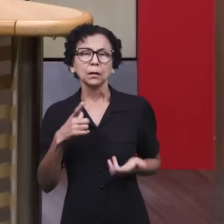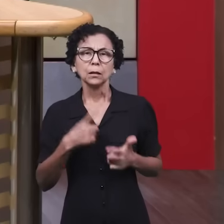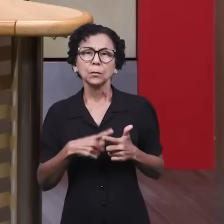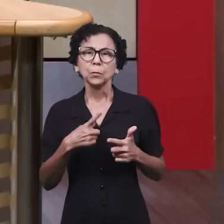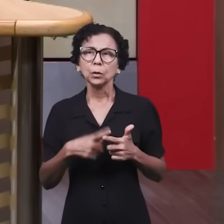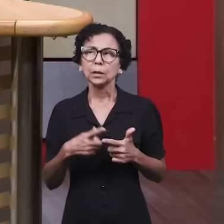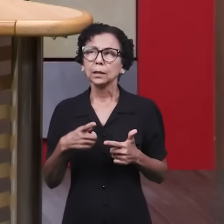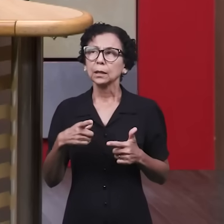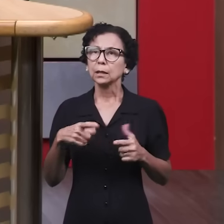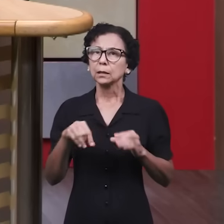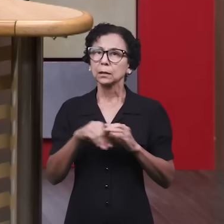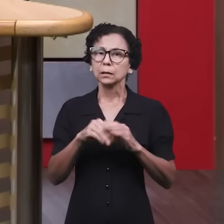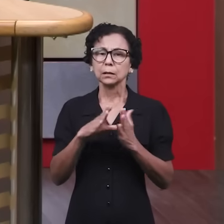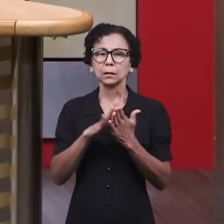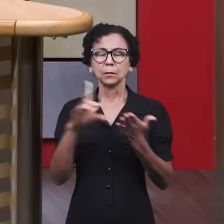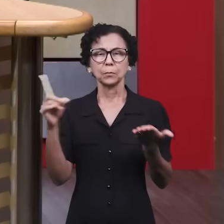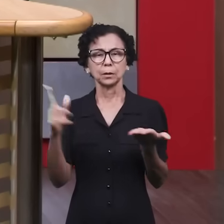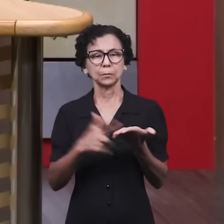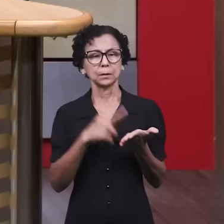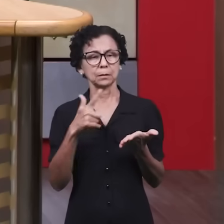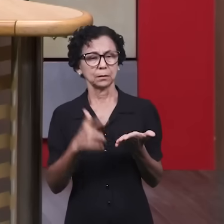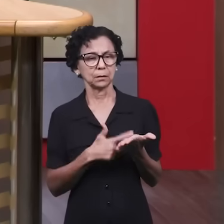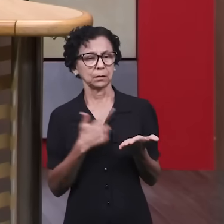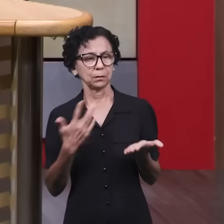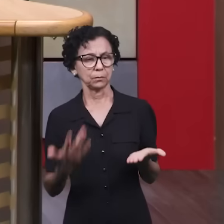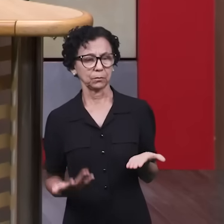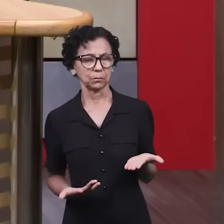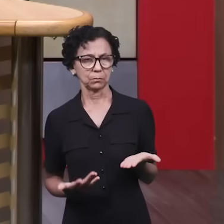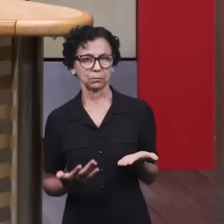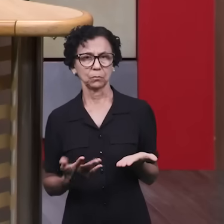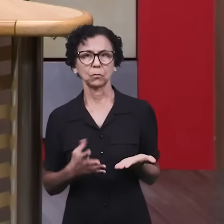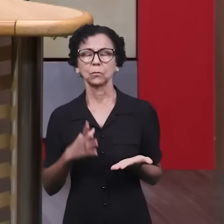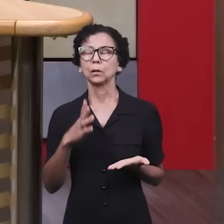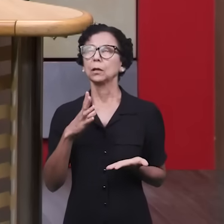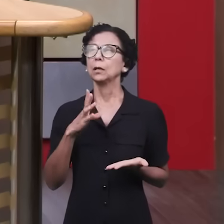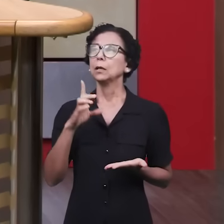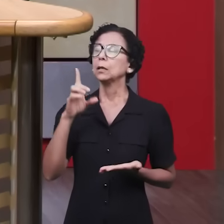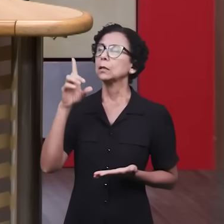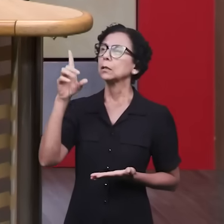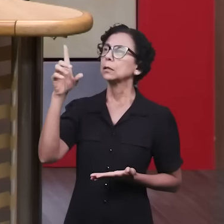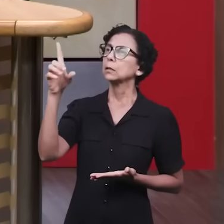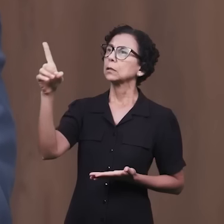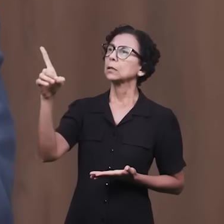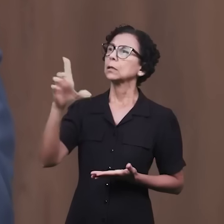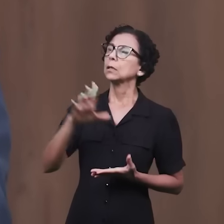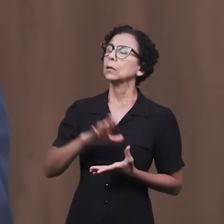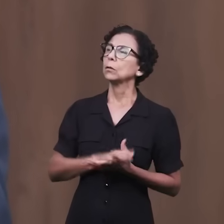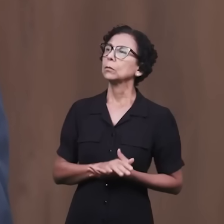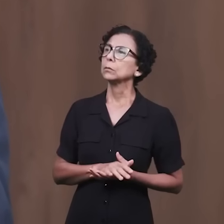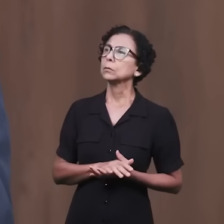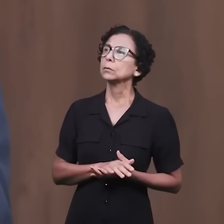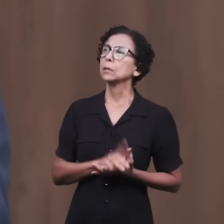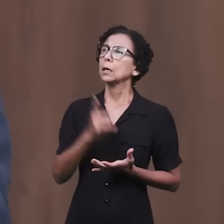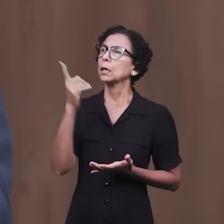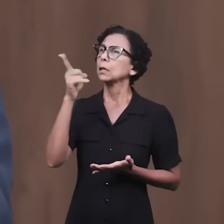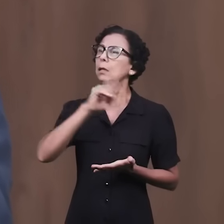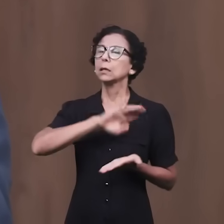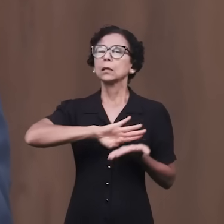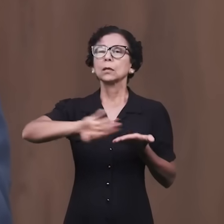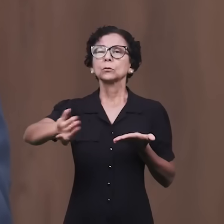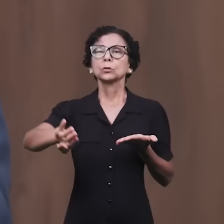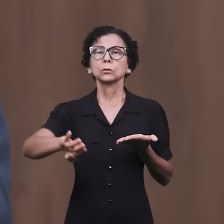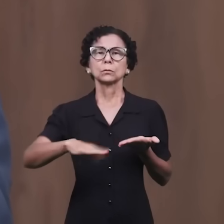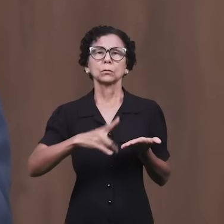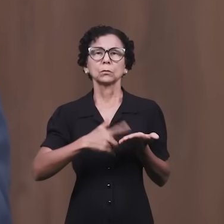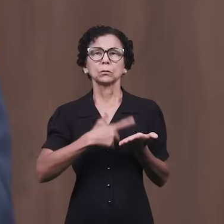que ele não... Por que Deus não permitiu que ele saísse dali? Por que que ninguém conseguiu remover o livro